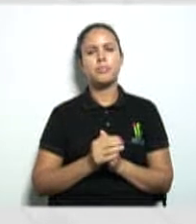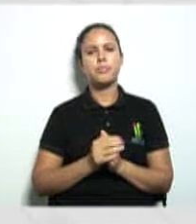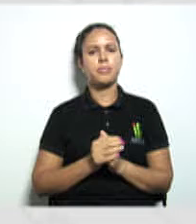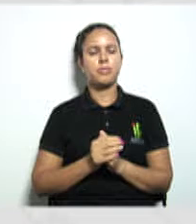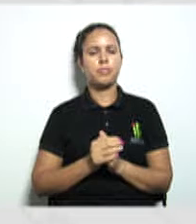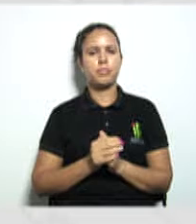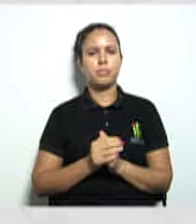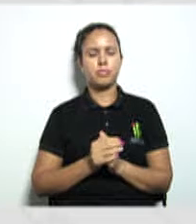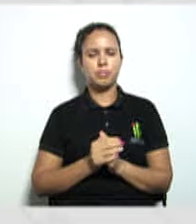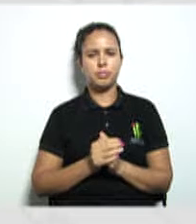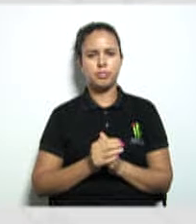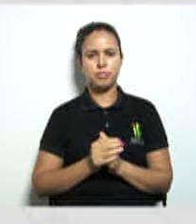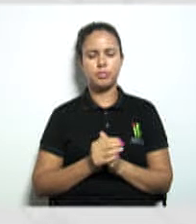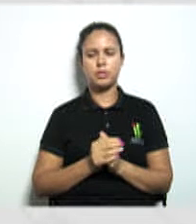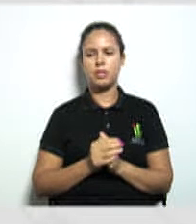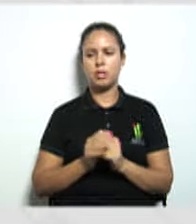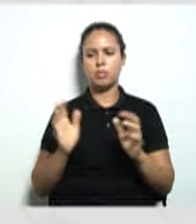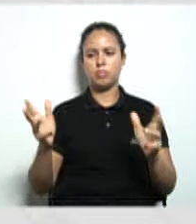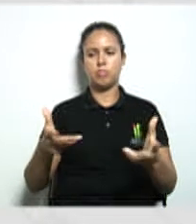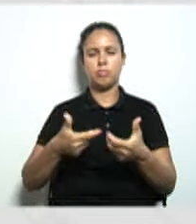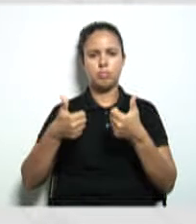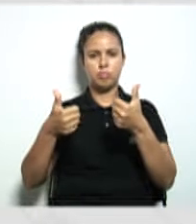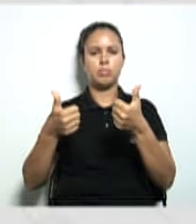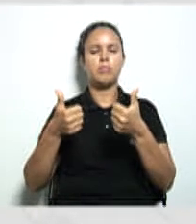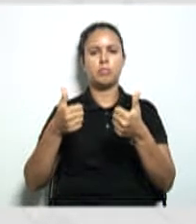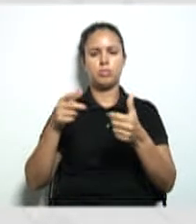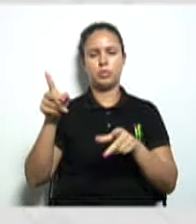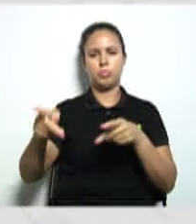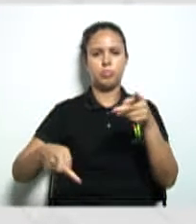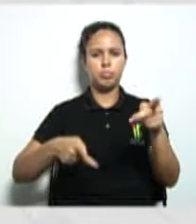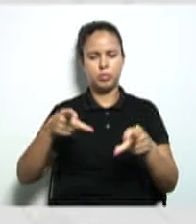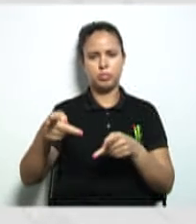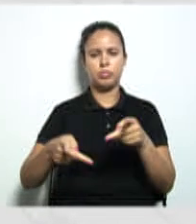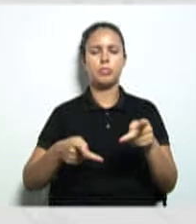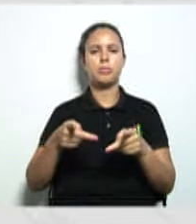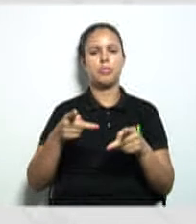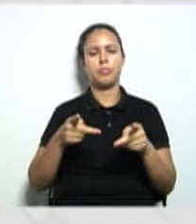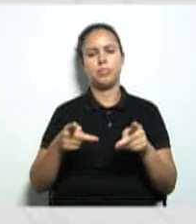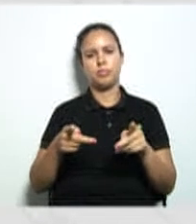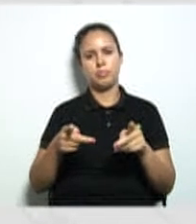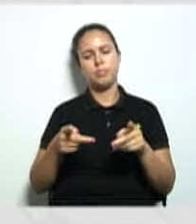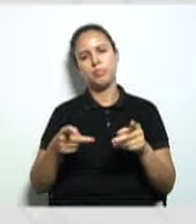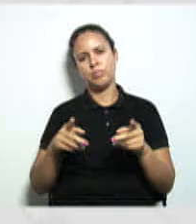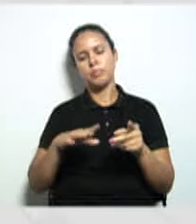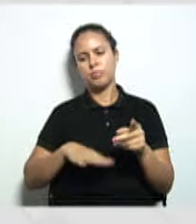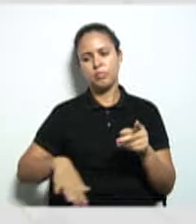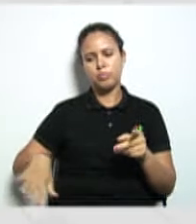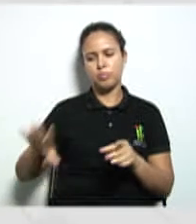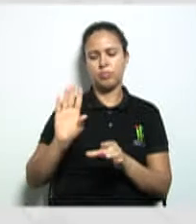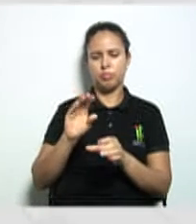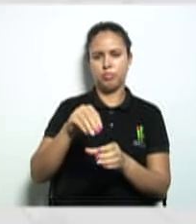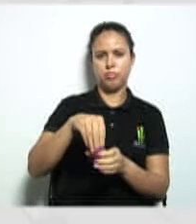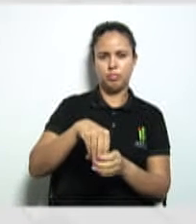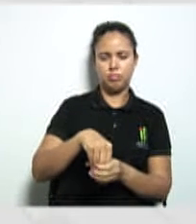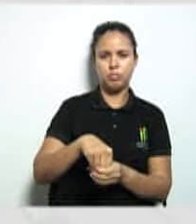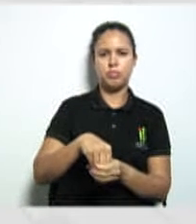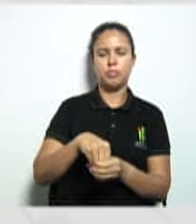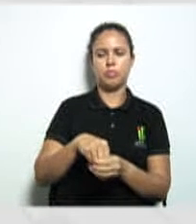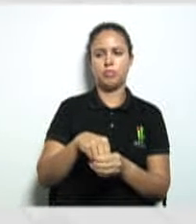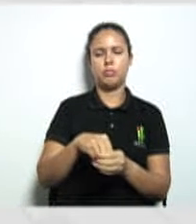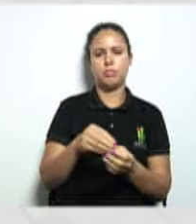para o bem-estar de suas populações, universo, né, no qual se insere os seus